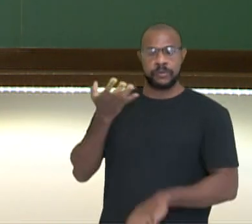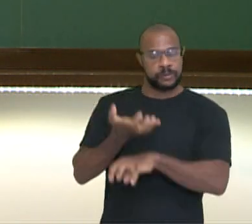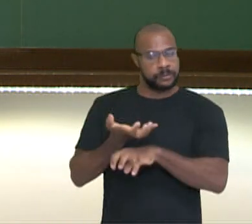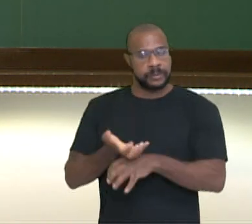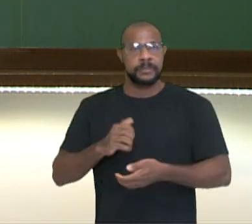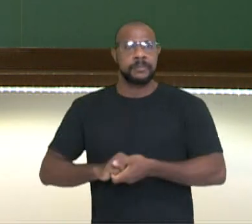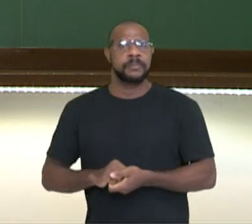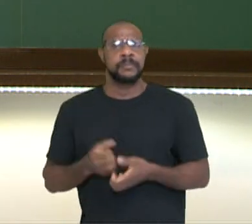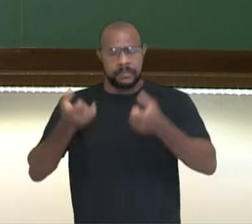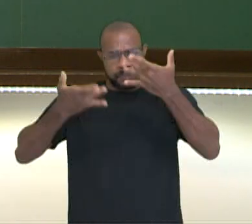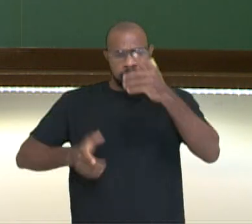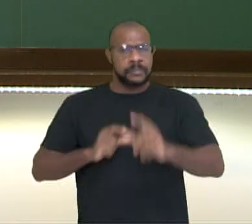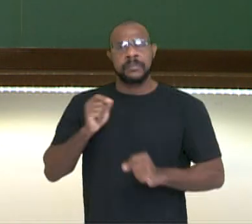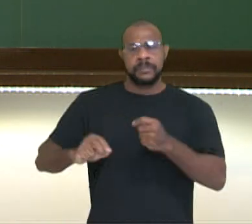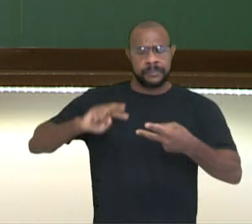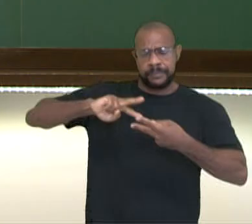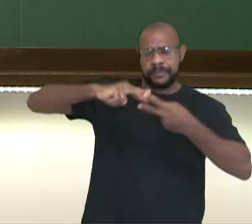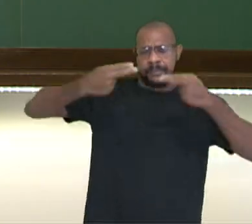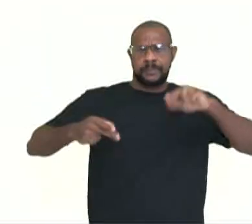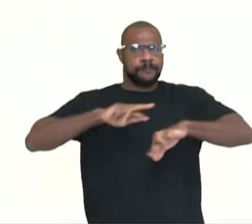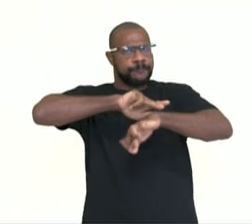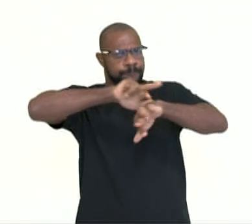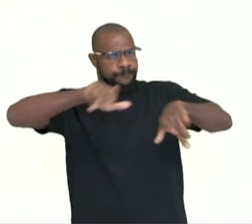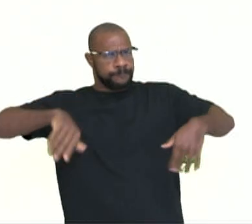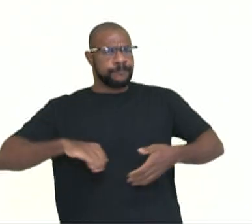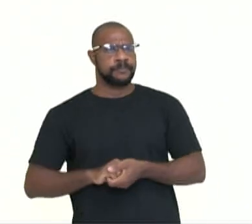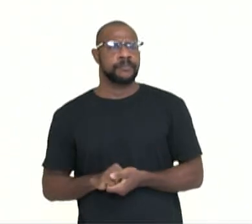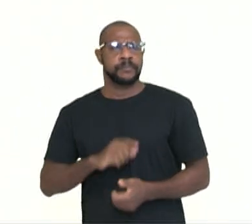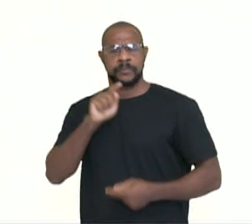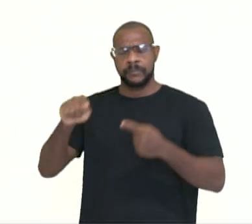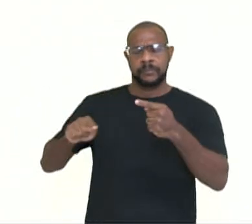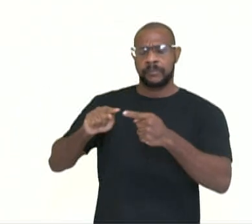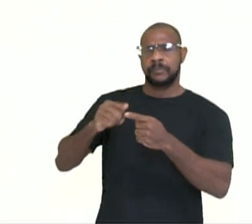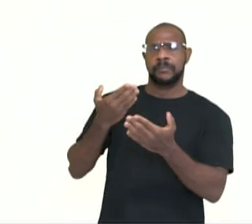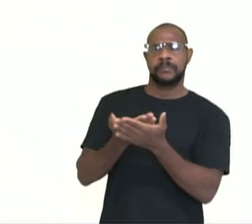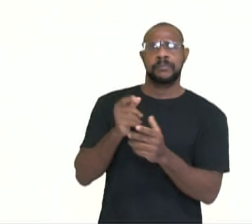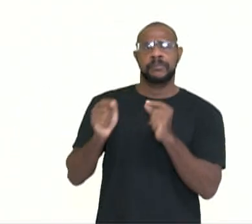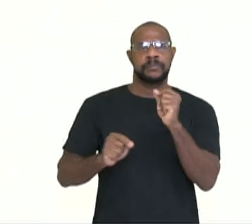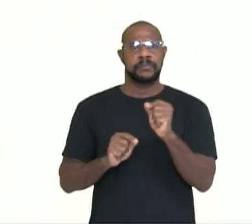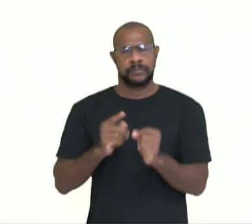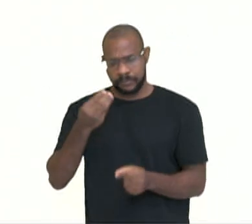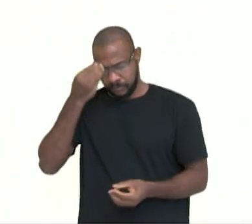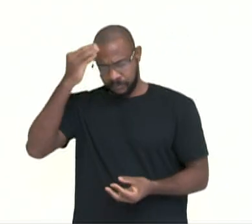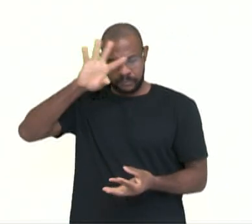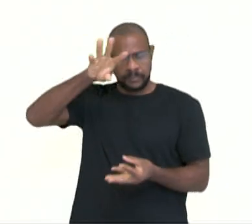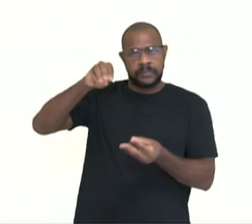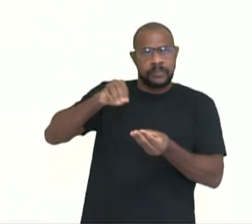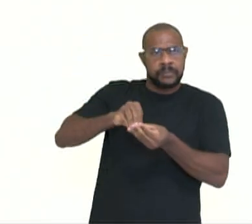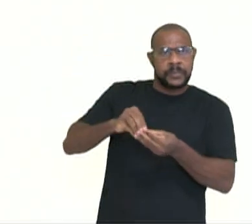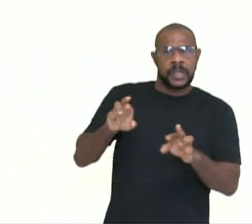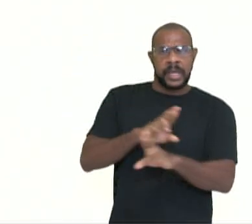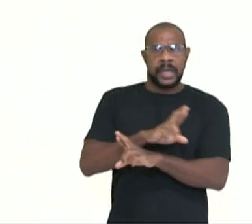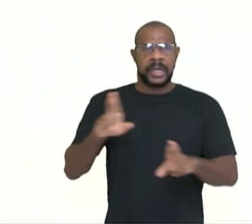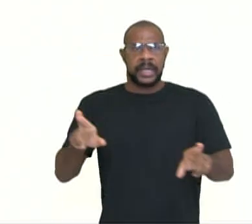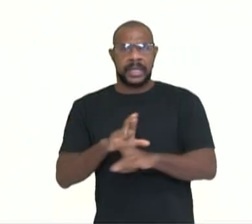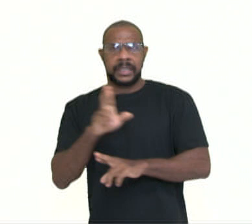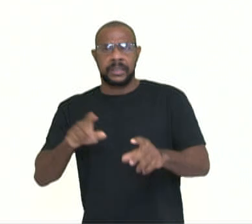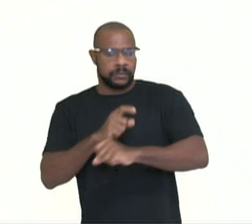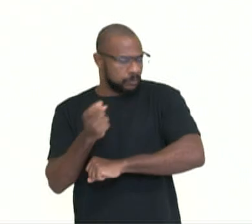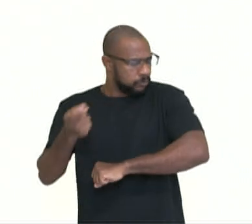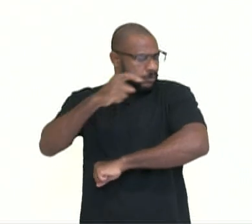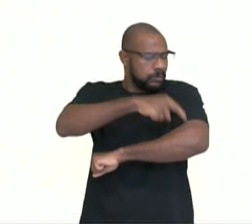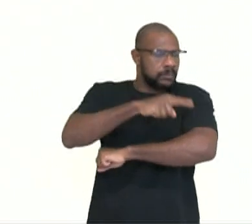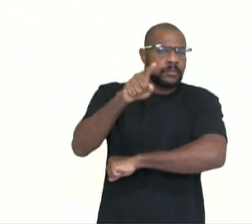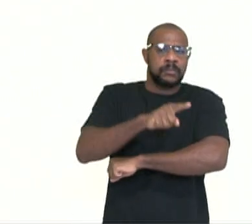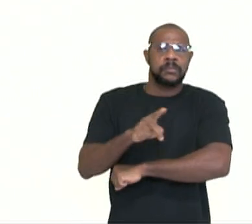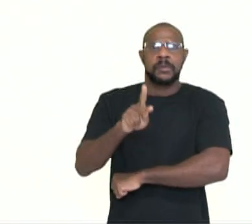pouquinho diferente. Vamos ver quais são os objetivos da aula de hoje? Compreender a relação entre o Zika vírus e os problemas congênitos. Então a gente